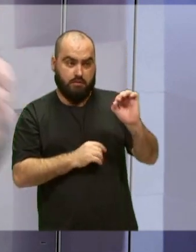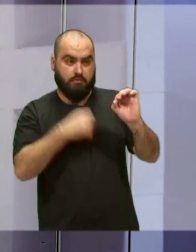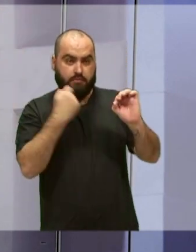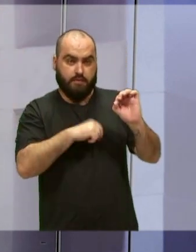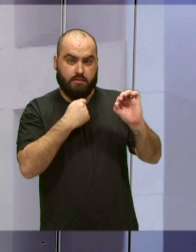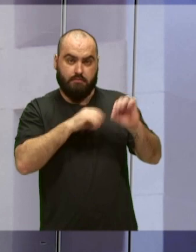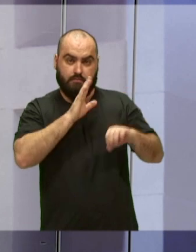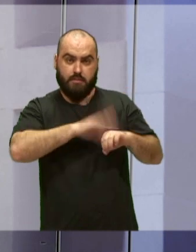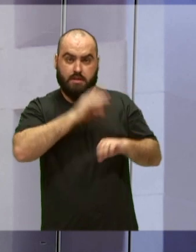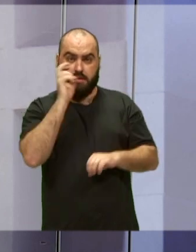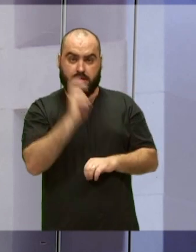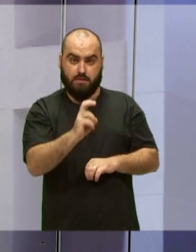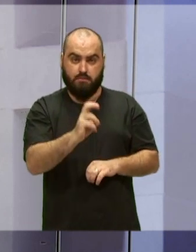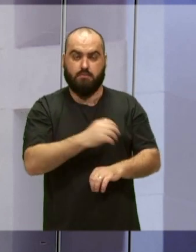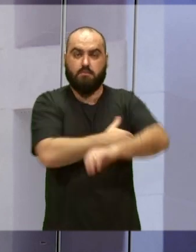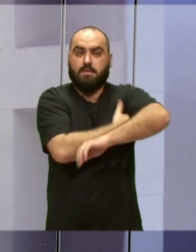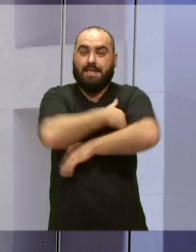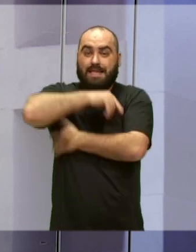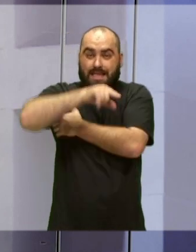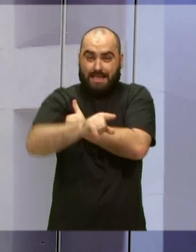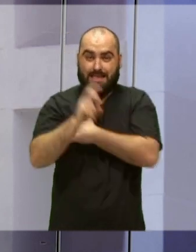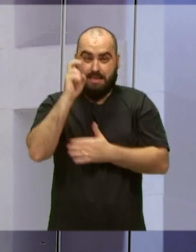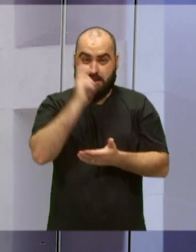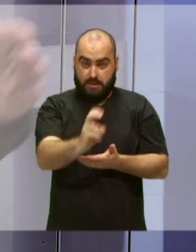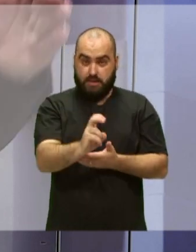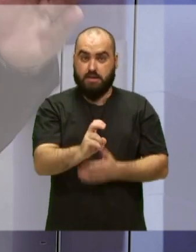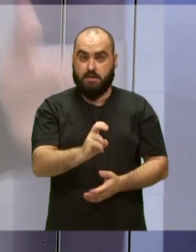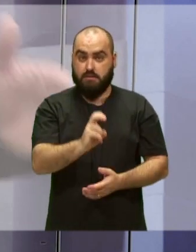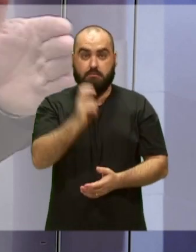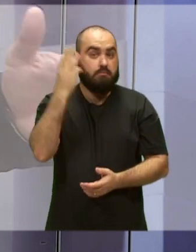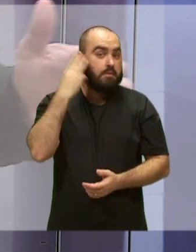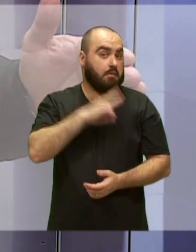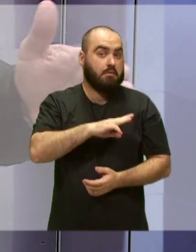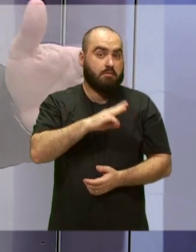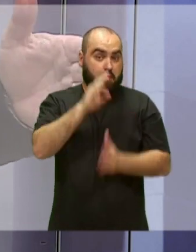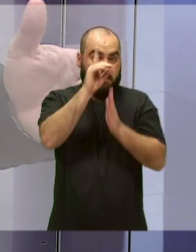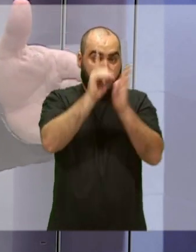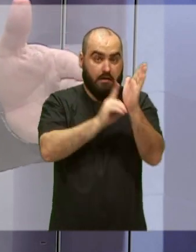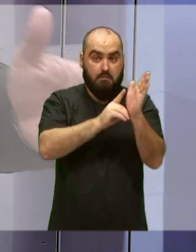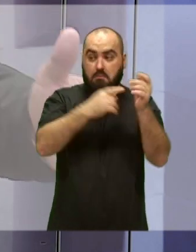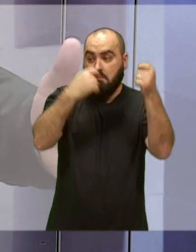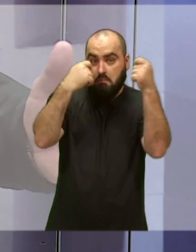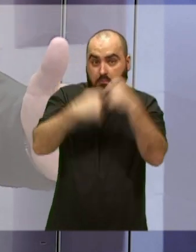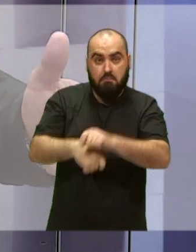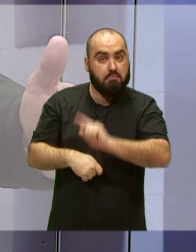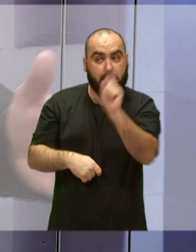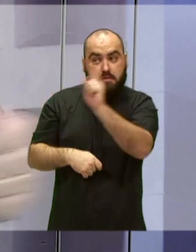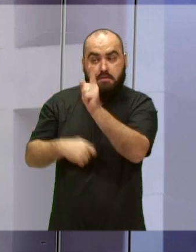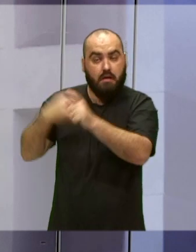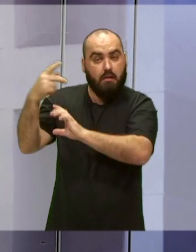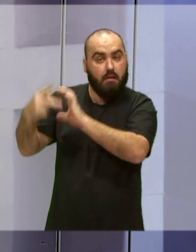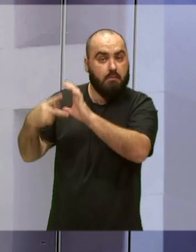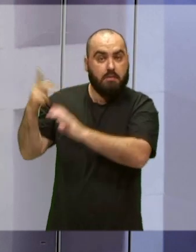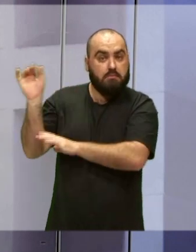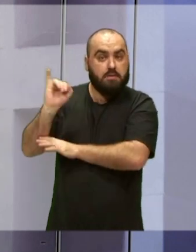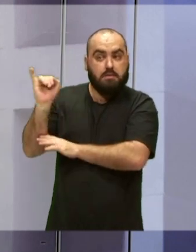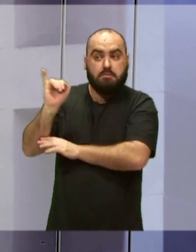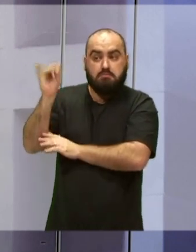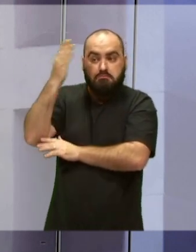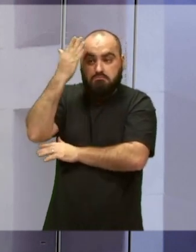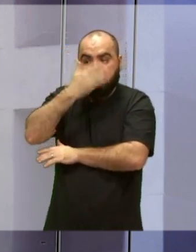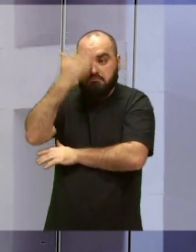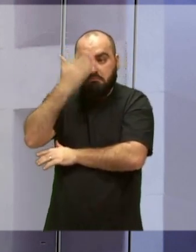milhões esse aditivo se for por decreto ele não precisa passar pela câmara de vereadores não